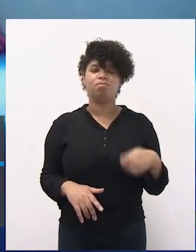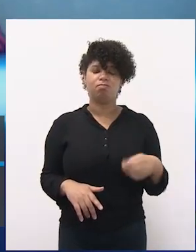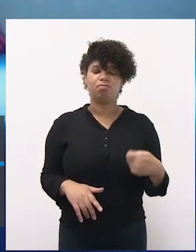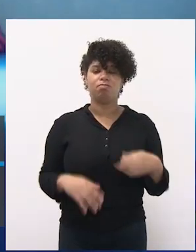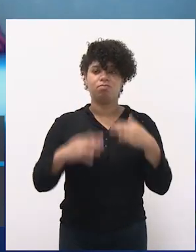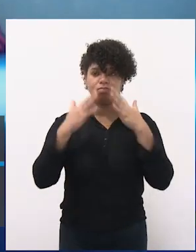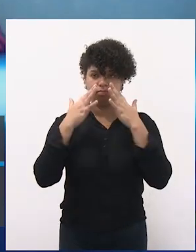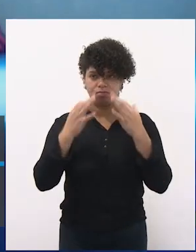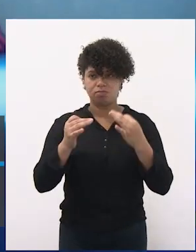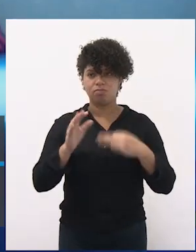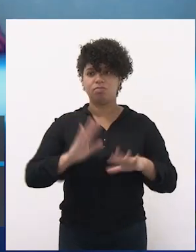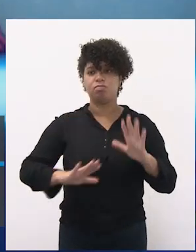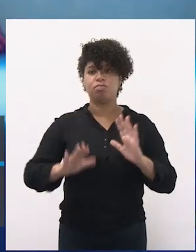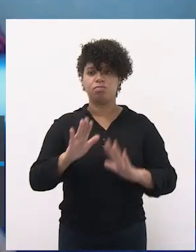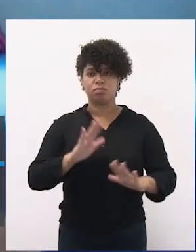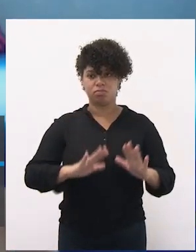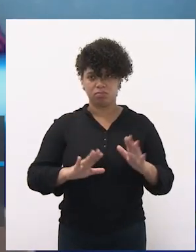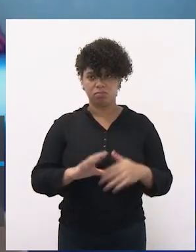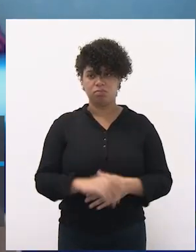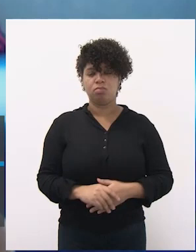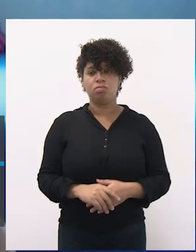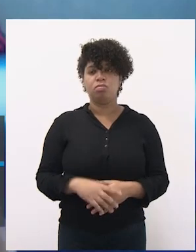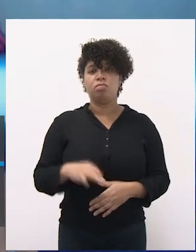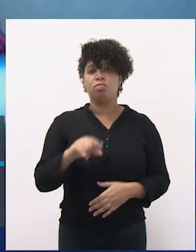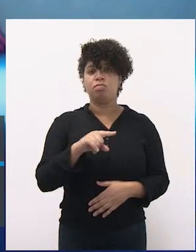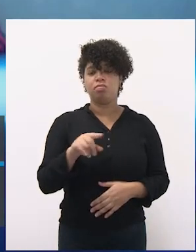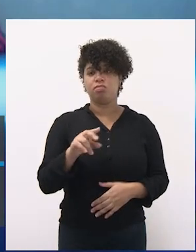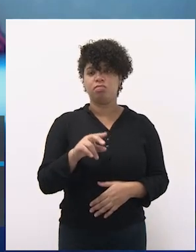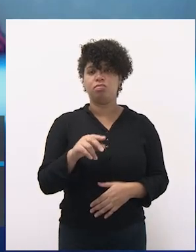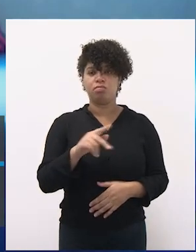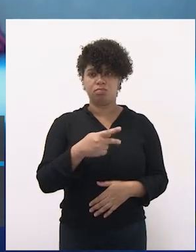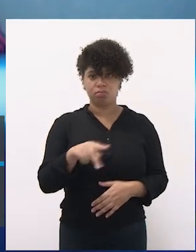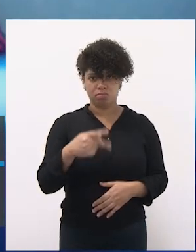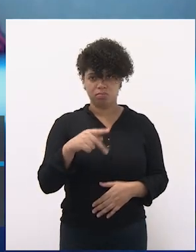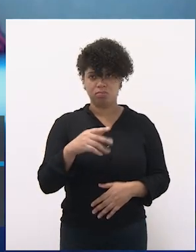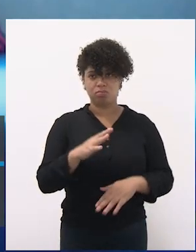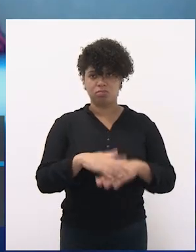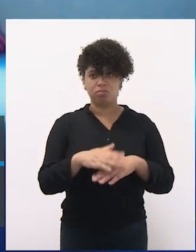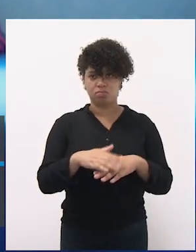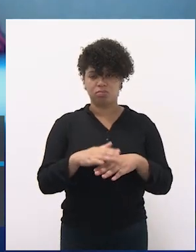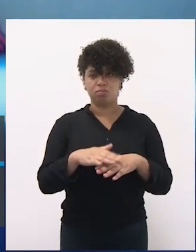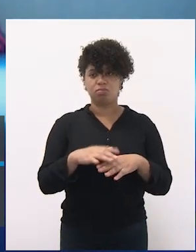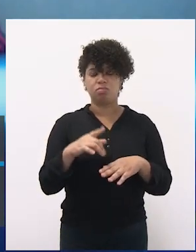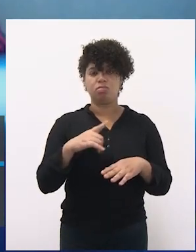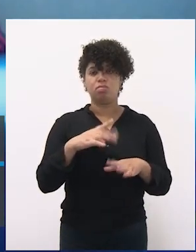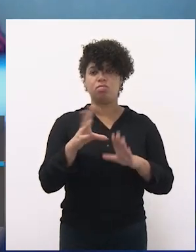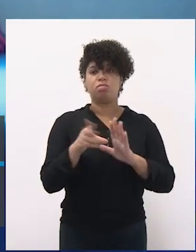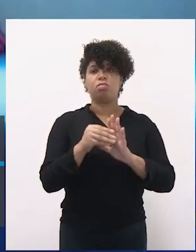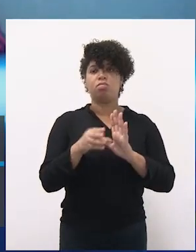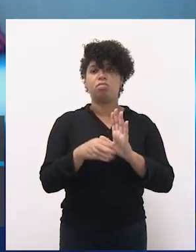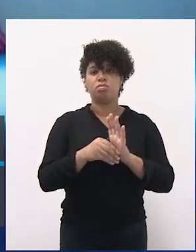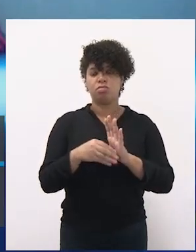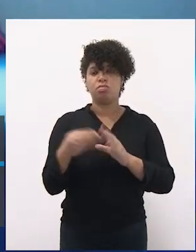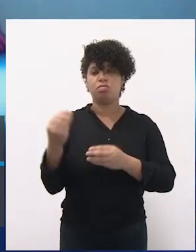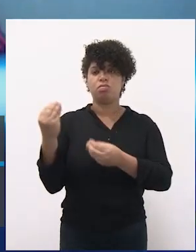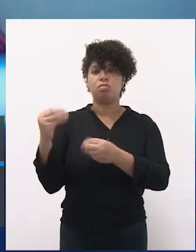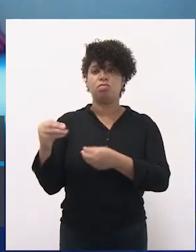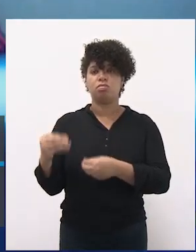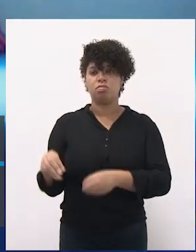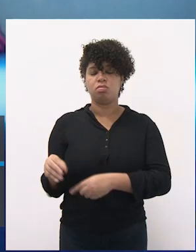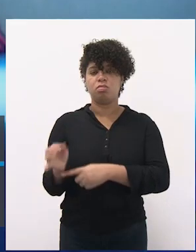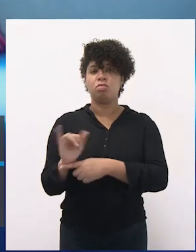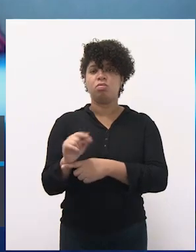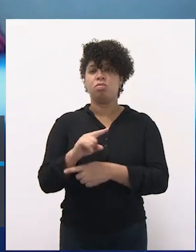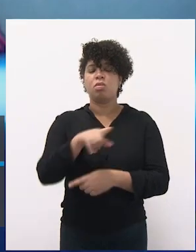tem que ter muito cuidado. E se você, professor, está produzindo conteúdo, por exemplo, para colocar no YouTube para os seus